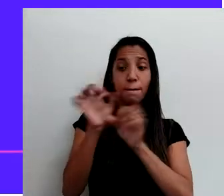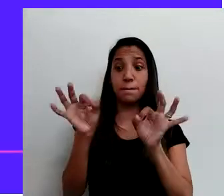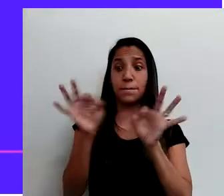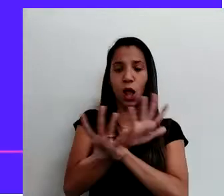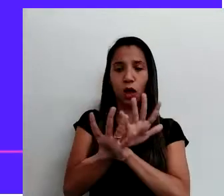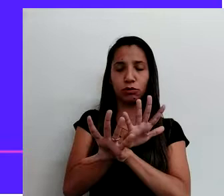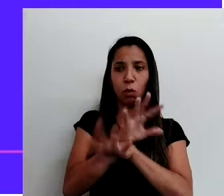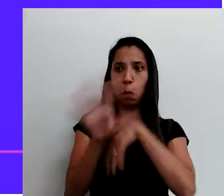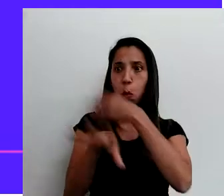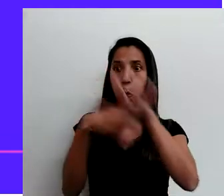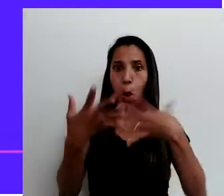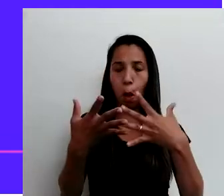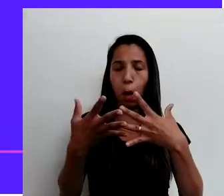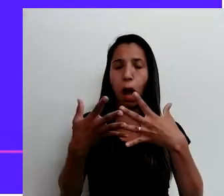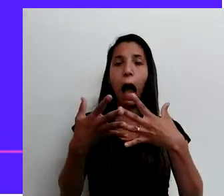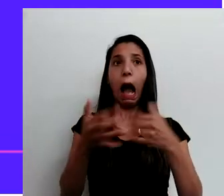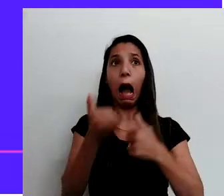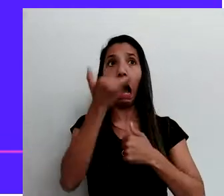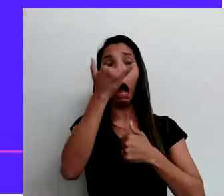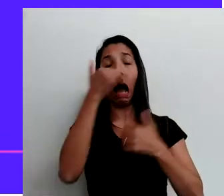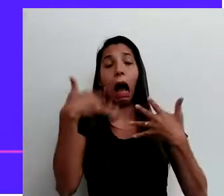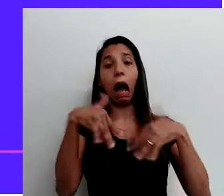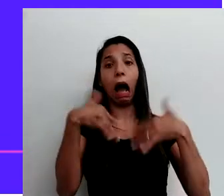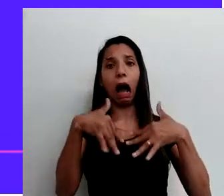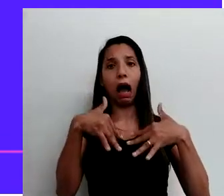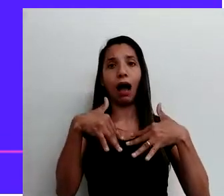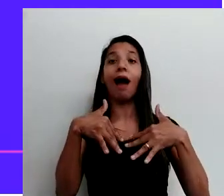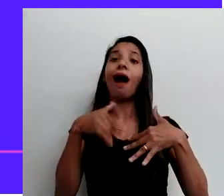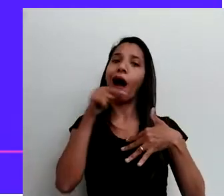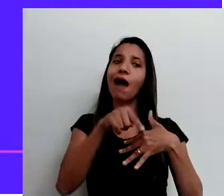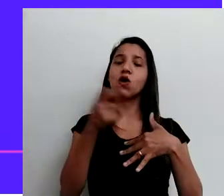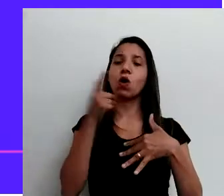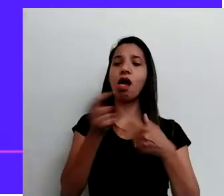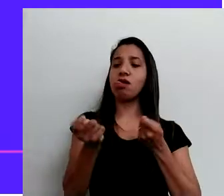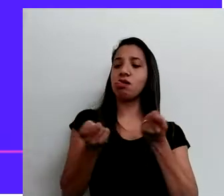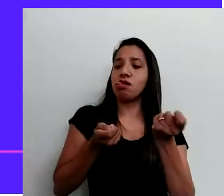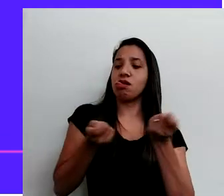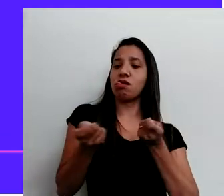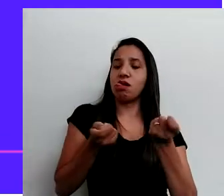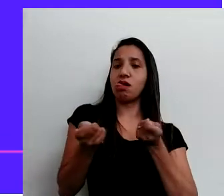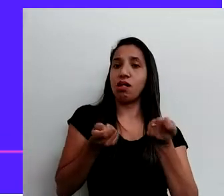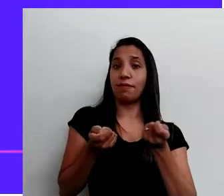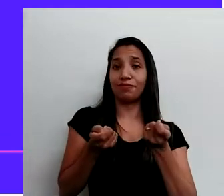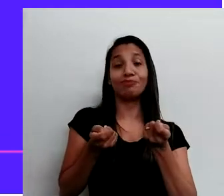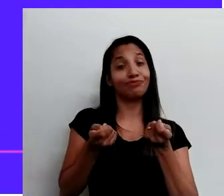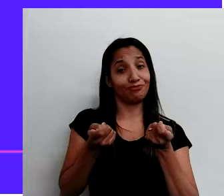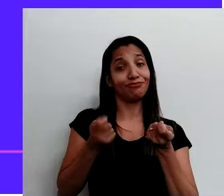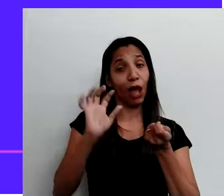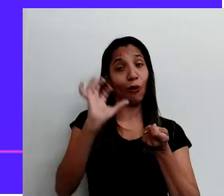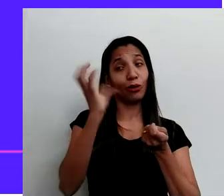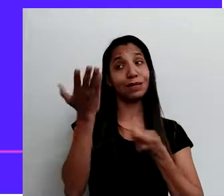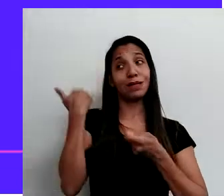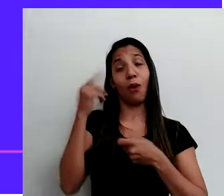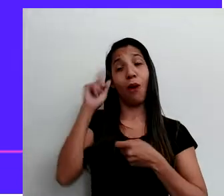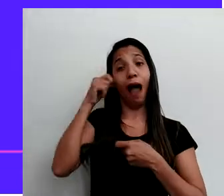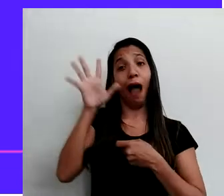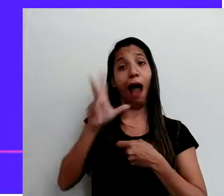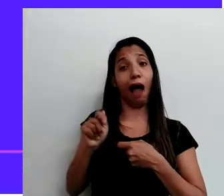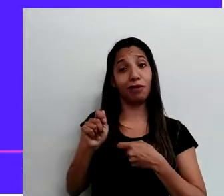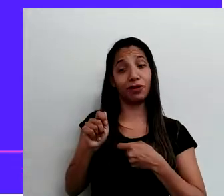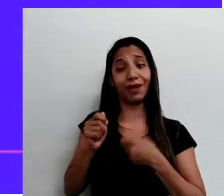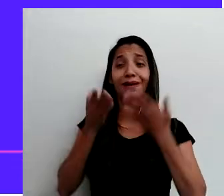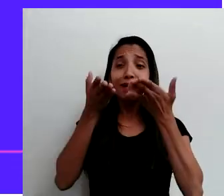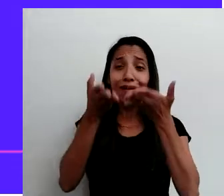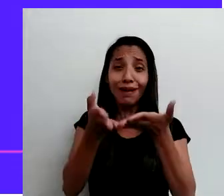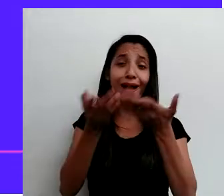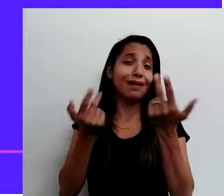da Malala, que é esse infantil, para quem não conhece, ele foi uma resposta a isso. Eu comecei a